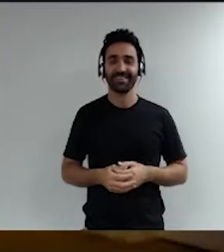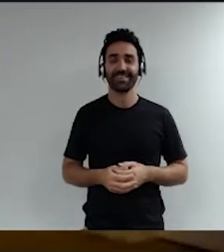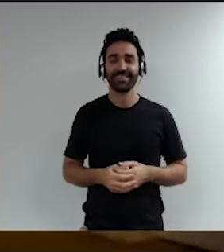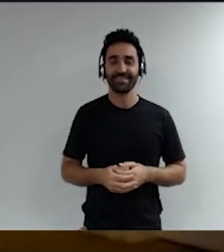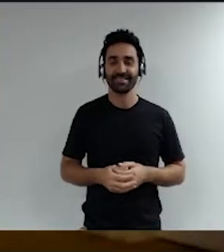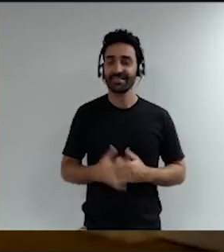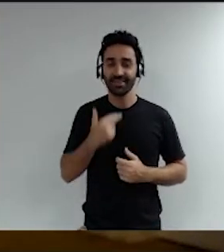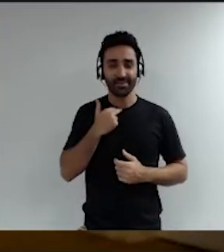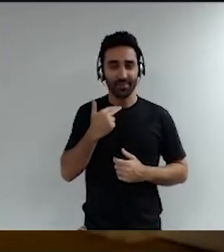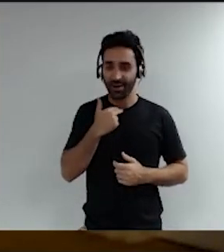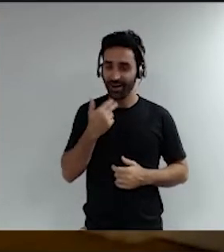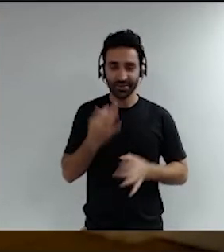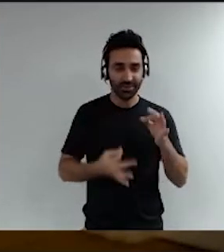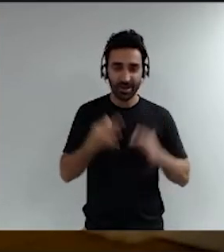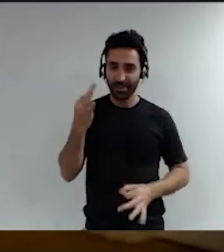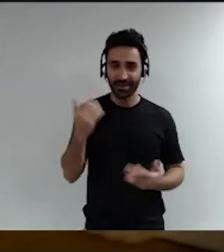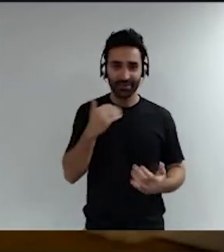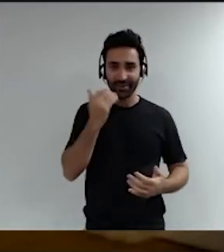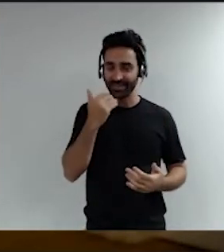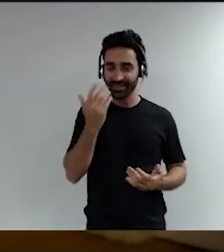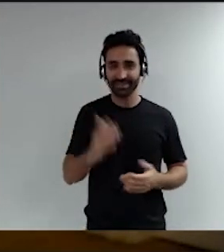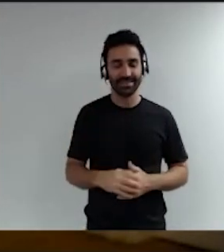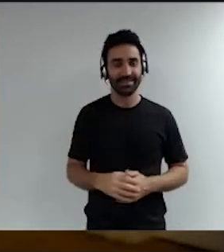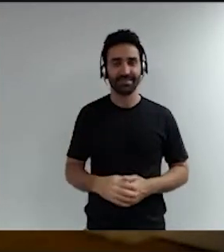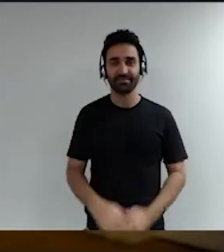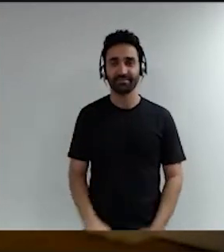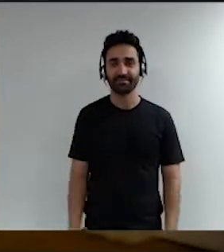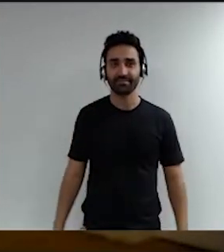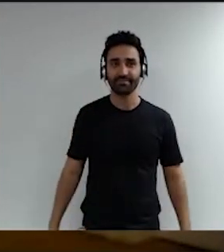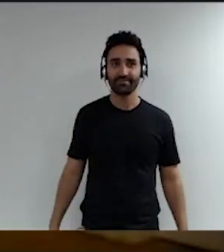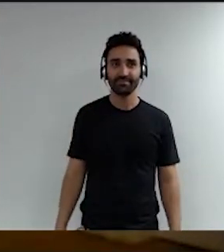Ele não pode julgar com medo.